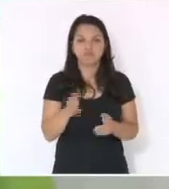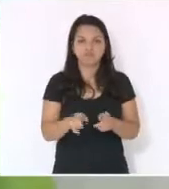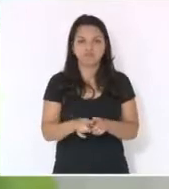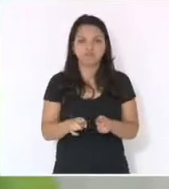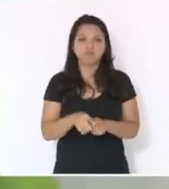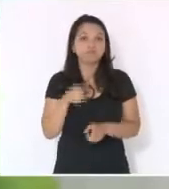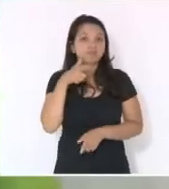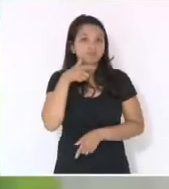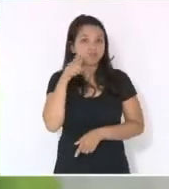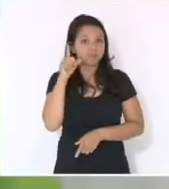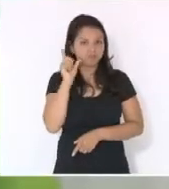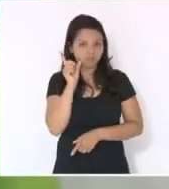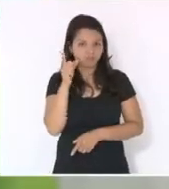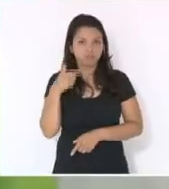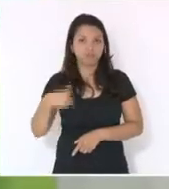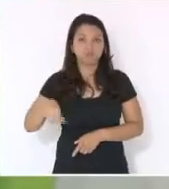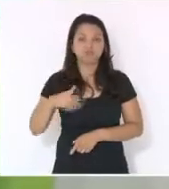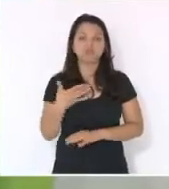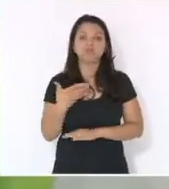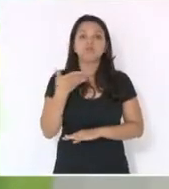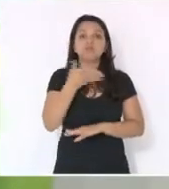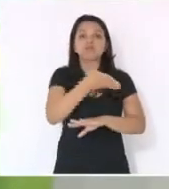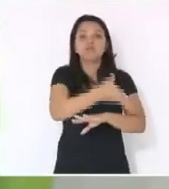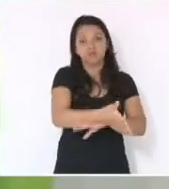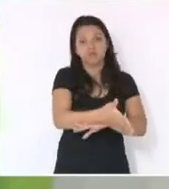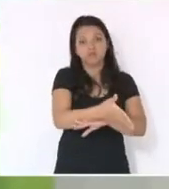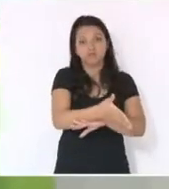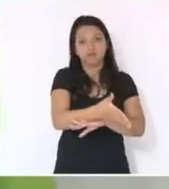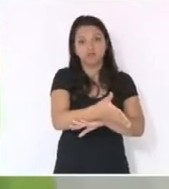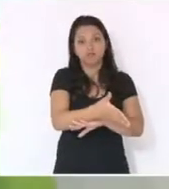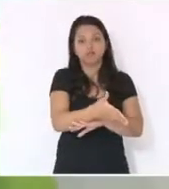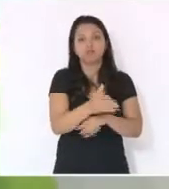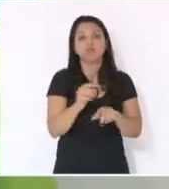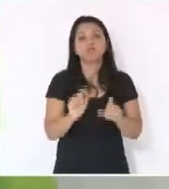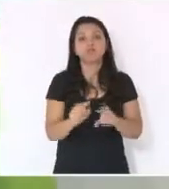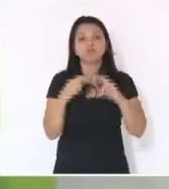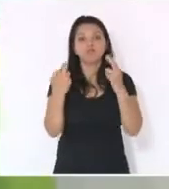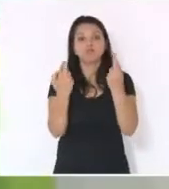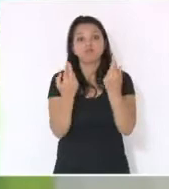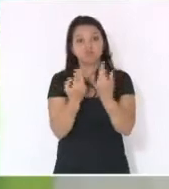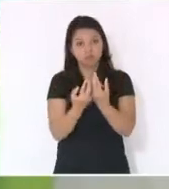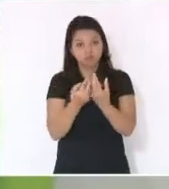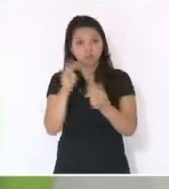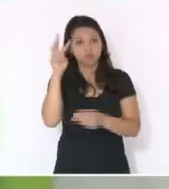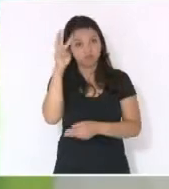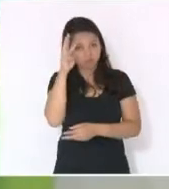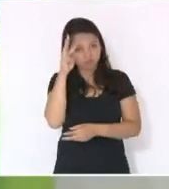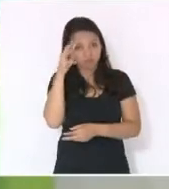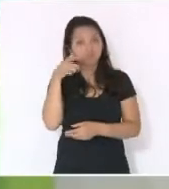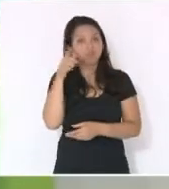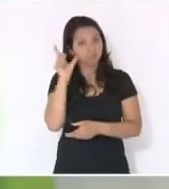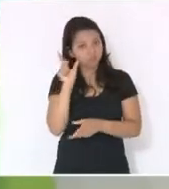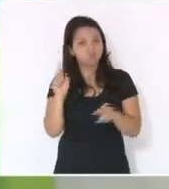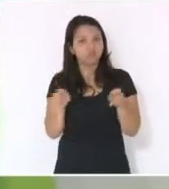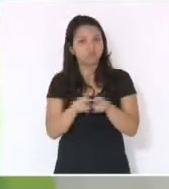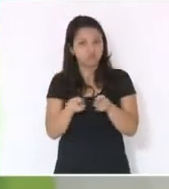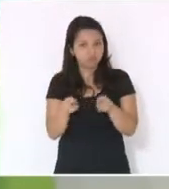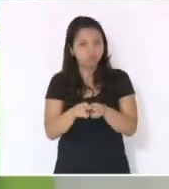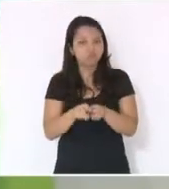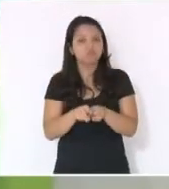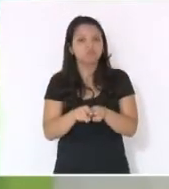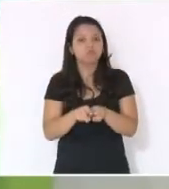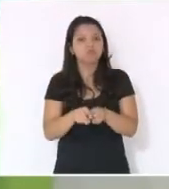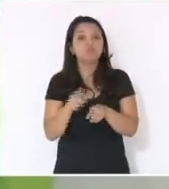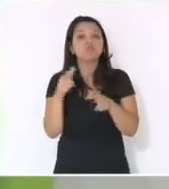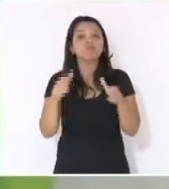ontem nós estivemos uma reunião importante, na terça e ontem também, deputado Valduga, na